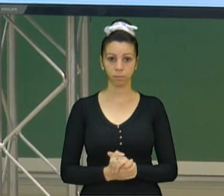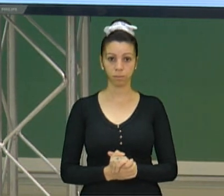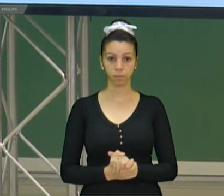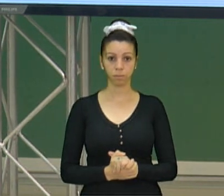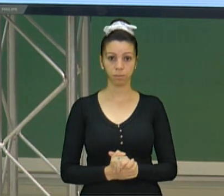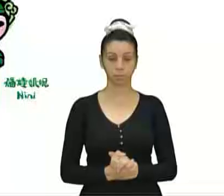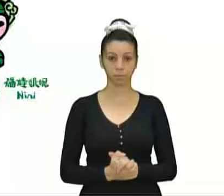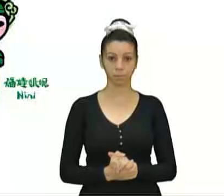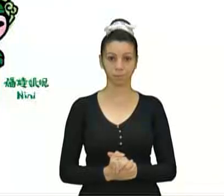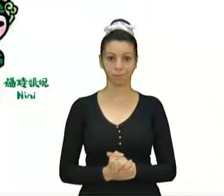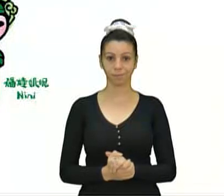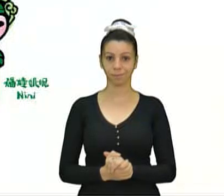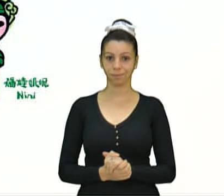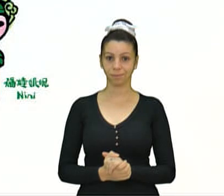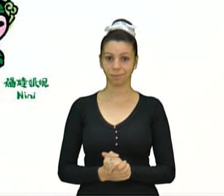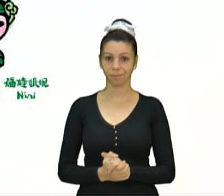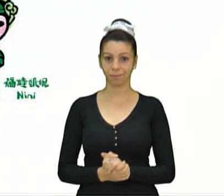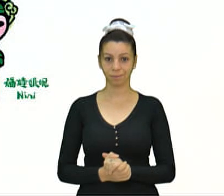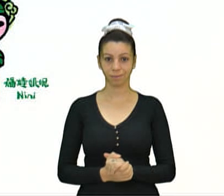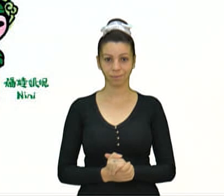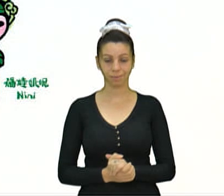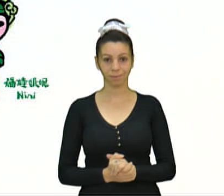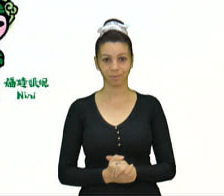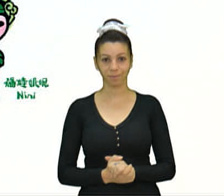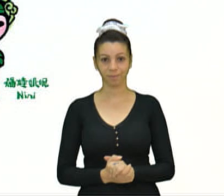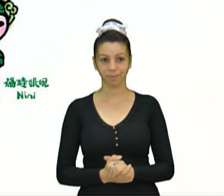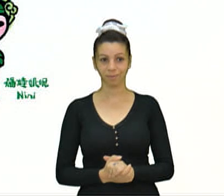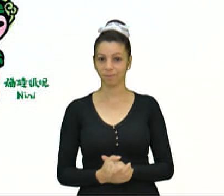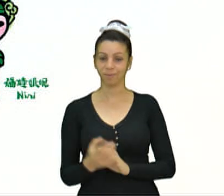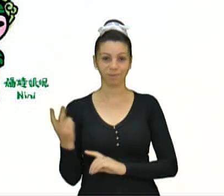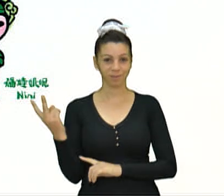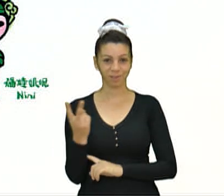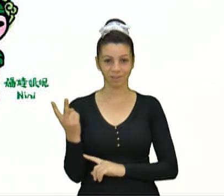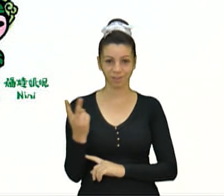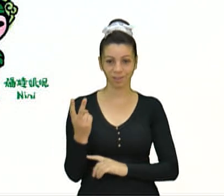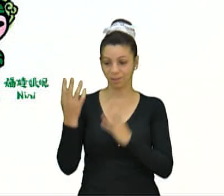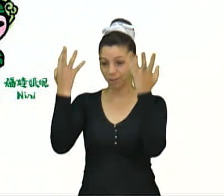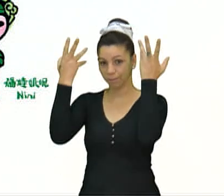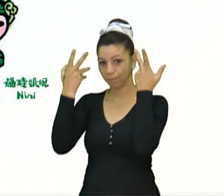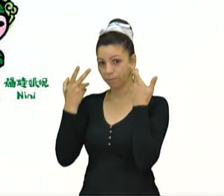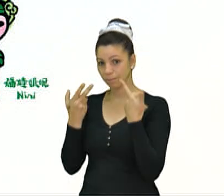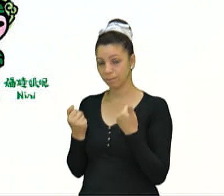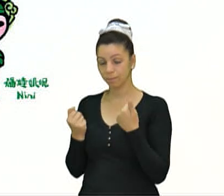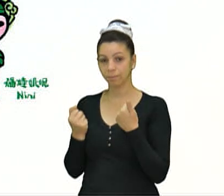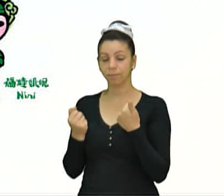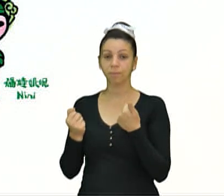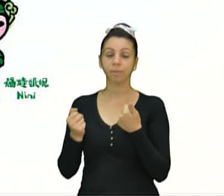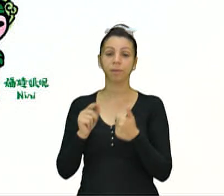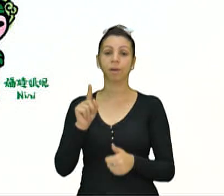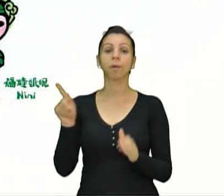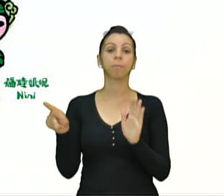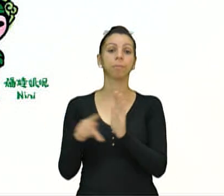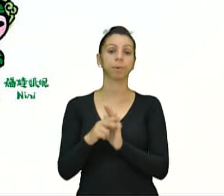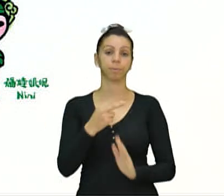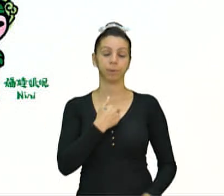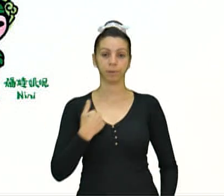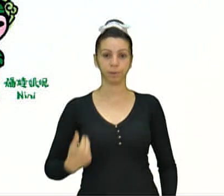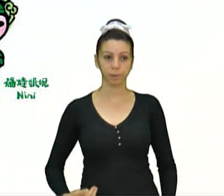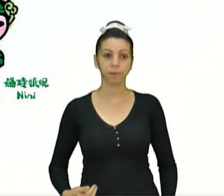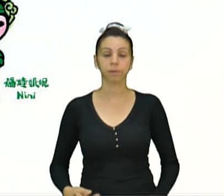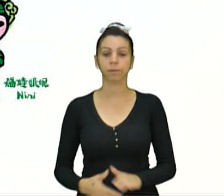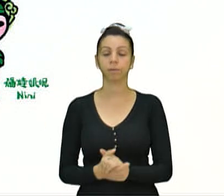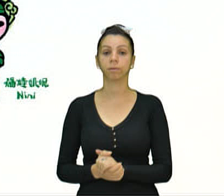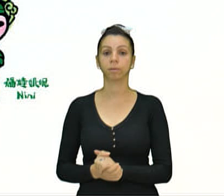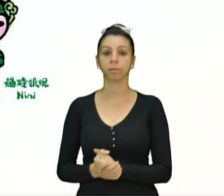Beijing's mascots. Who is greener? Dos dois personagens aqui dos mascotes lá das Olimpíadas de Pequim,